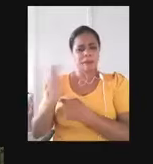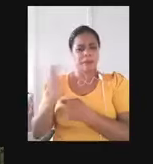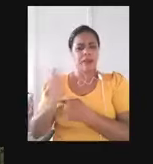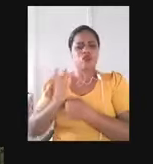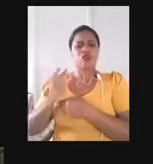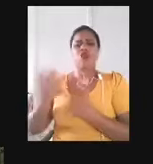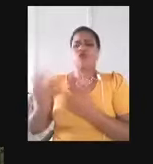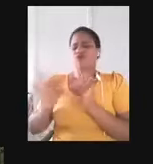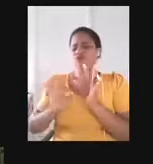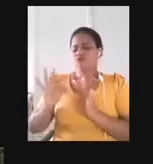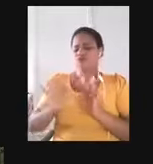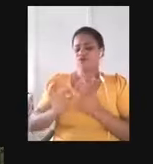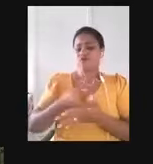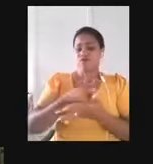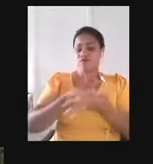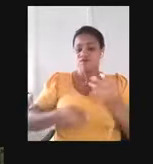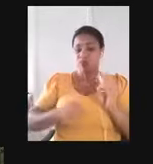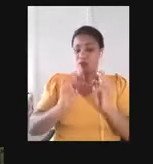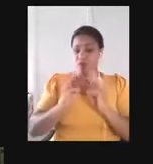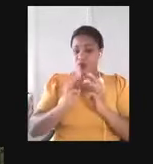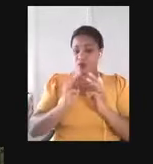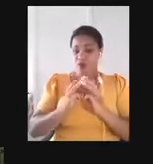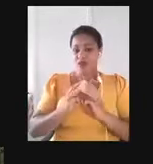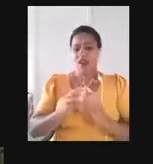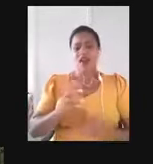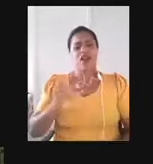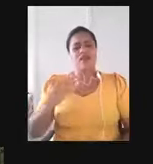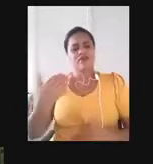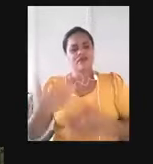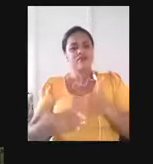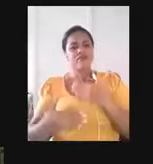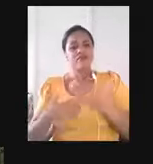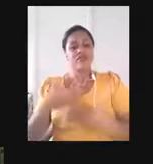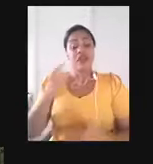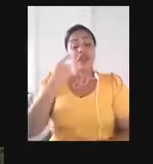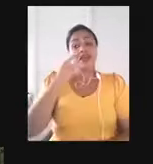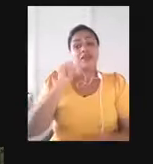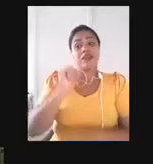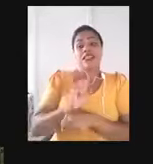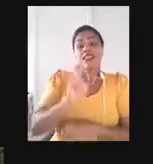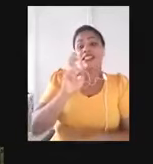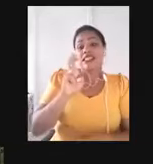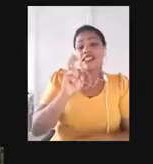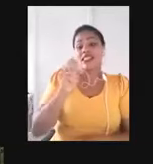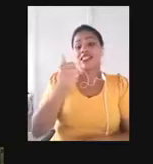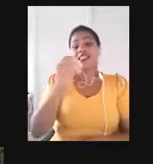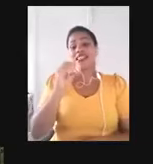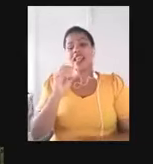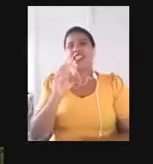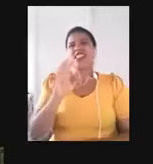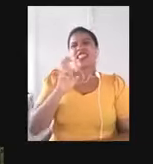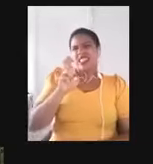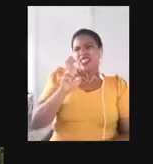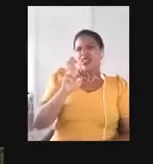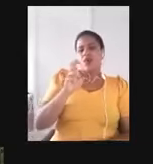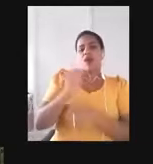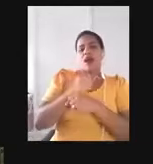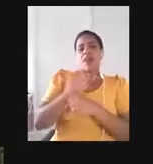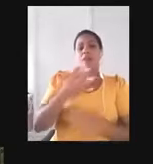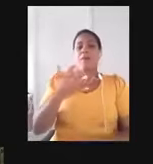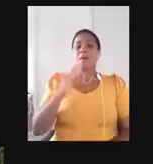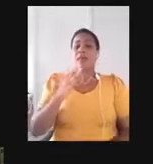de escrita da monografia. E cada vez mais, eu acho que daqui, quem sabe uns 5, 10 anos, não, 5 anos talvez, é possível que já exista